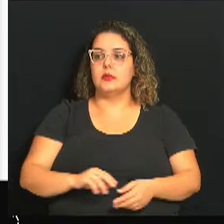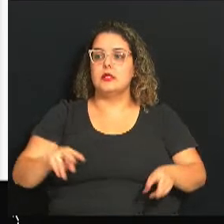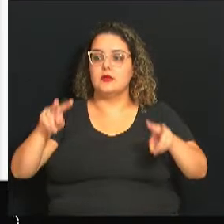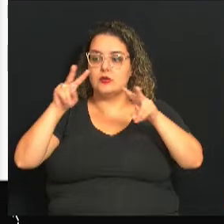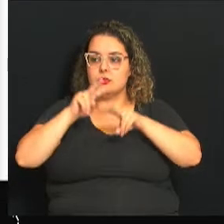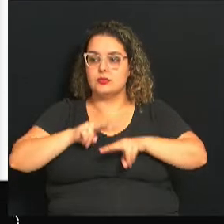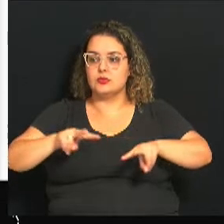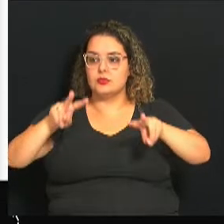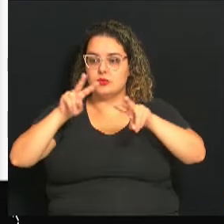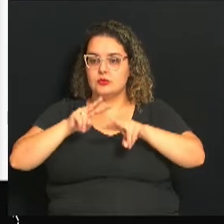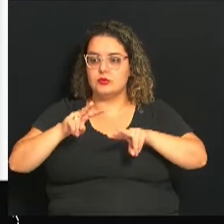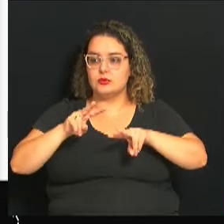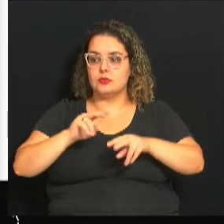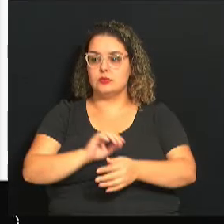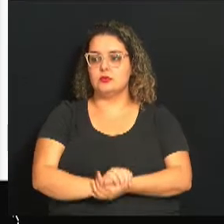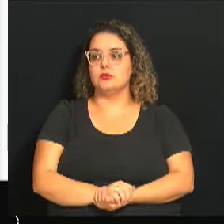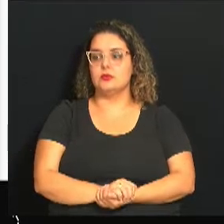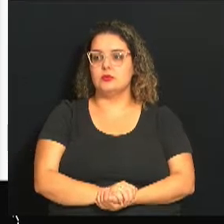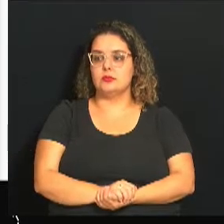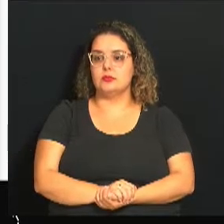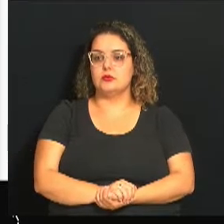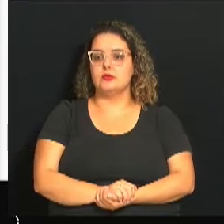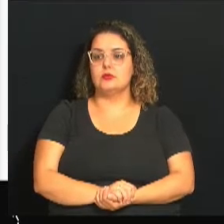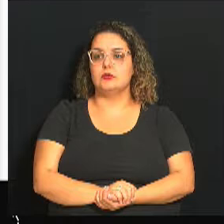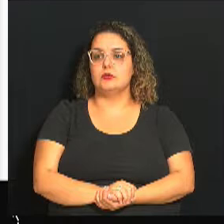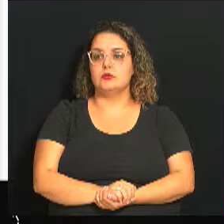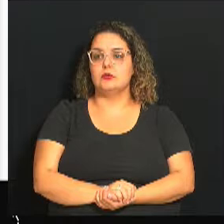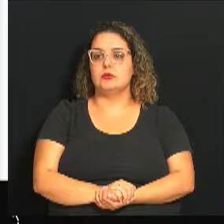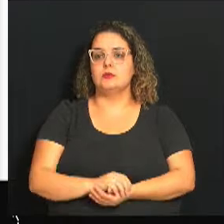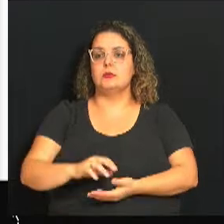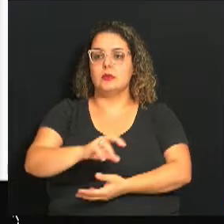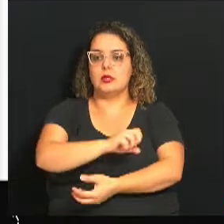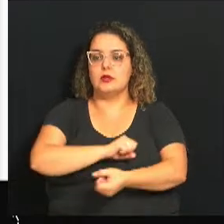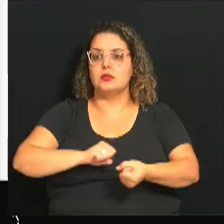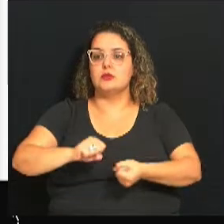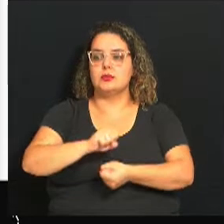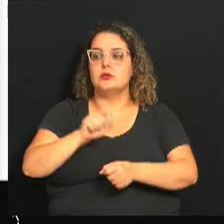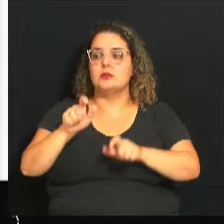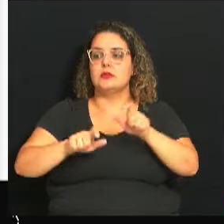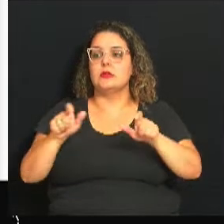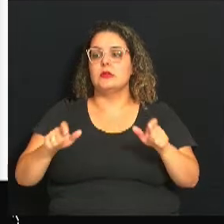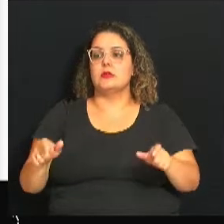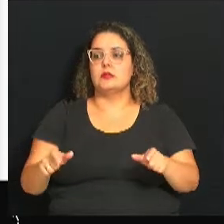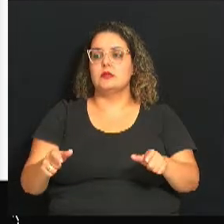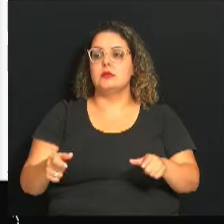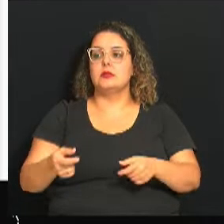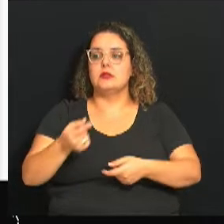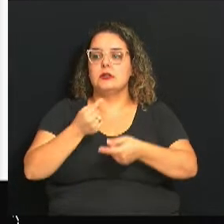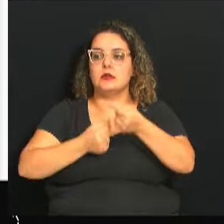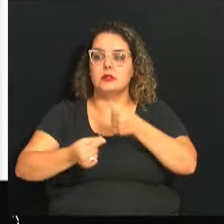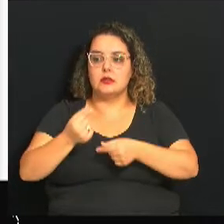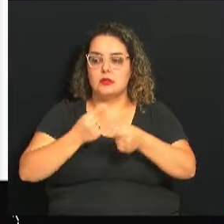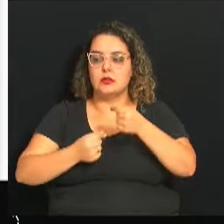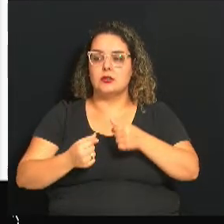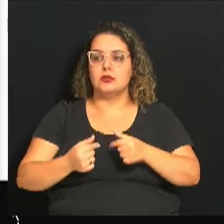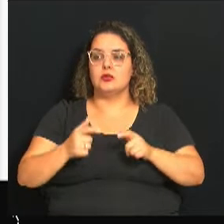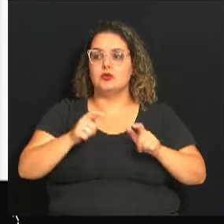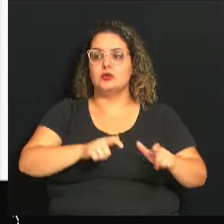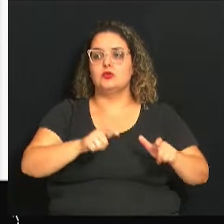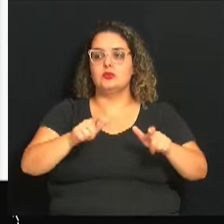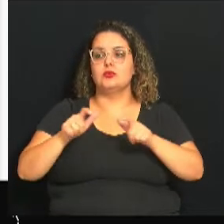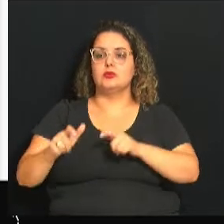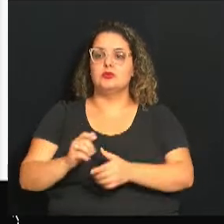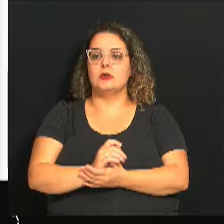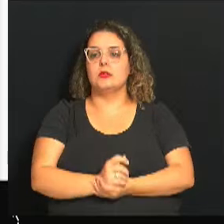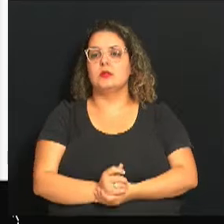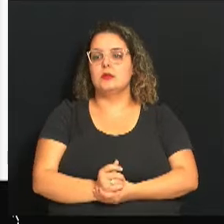da perspectiva de uma sustentabilidade pautada nas pessoas, na economia e no ambiente. Então, na